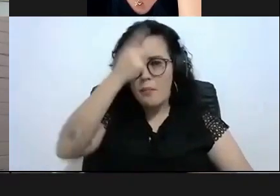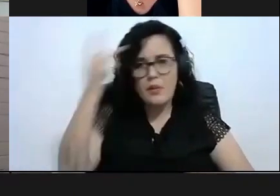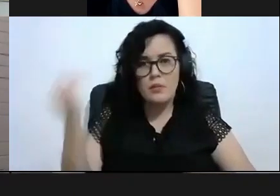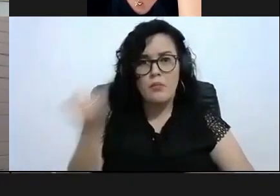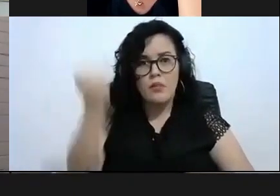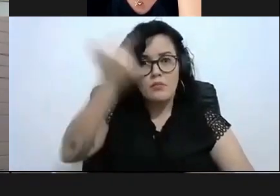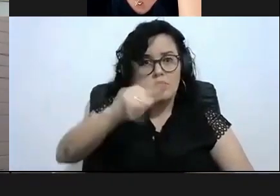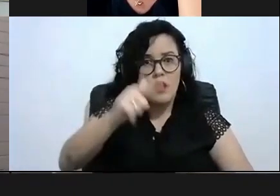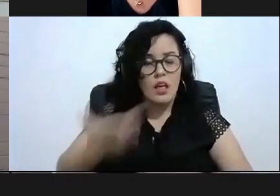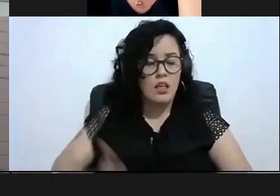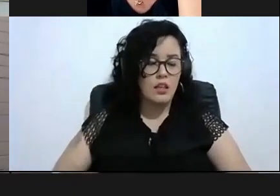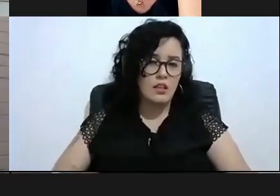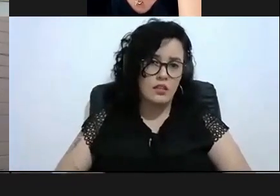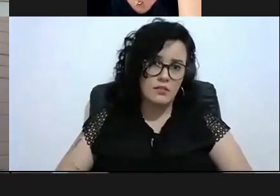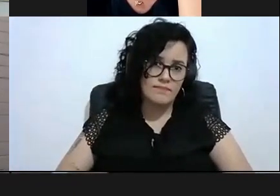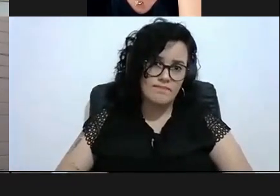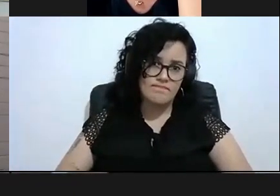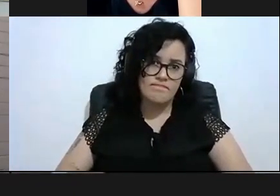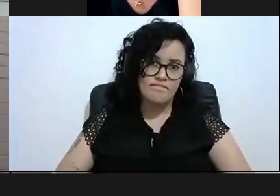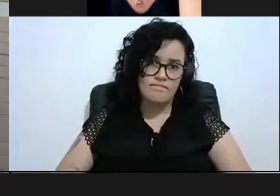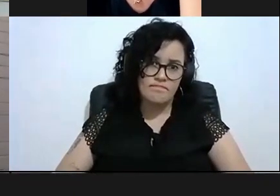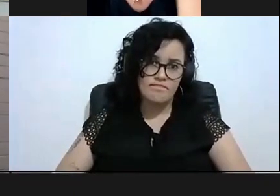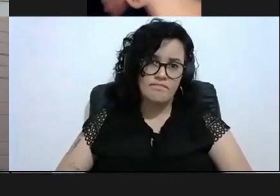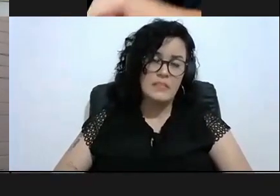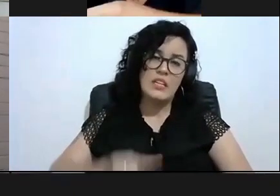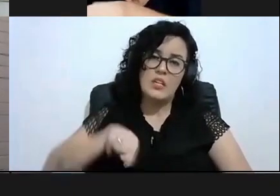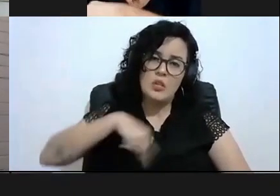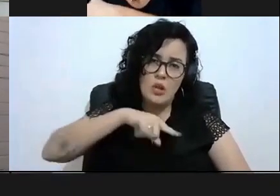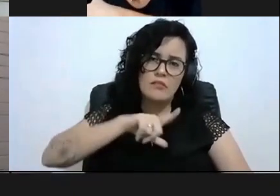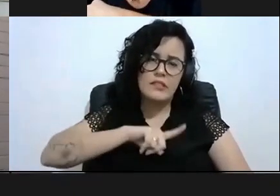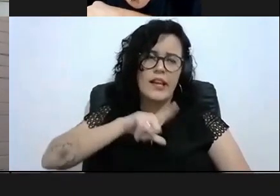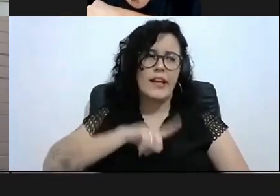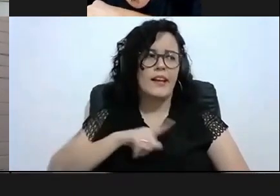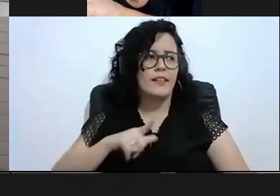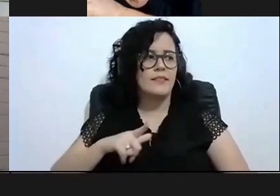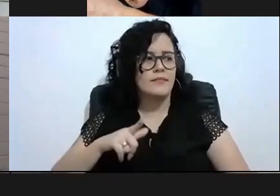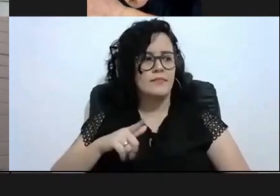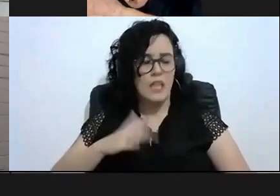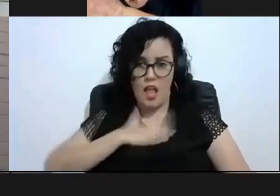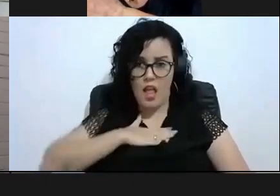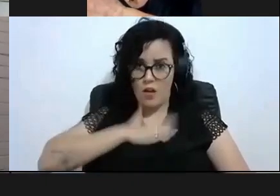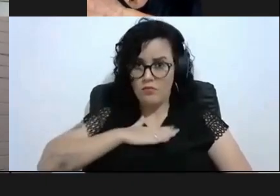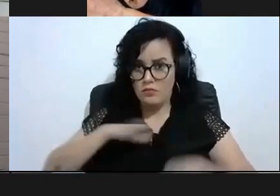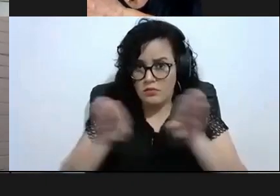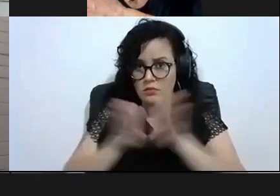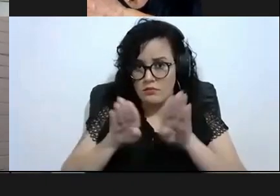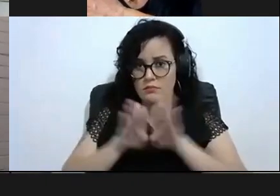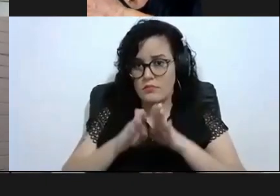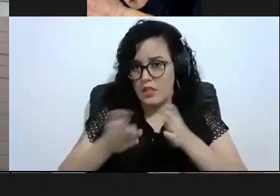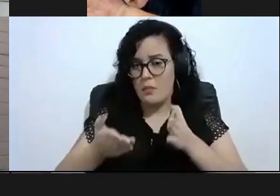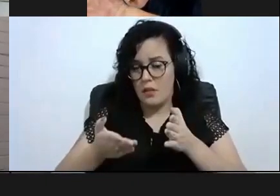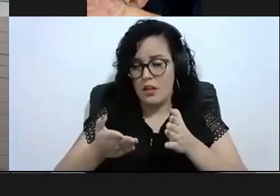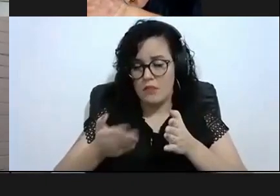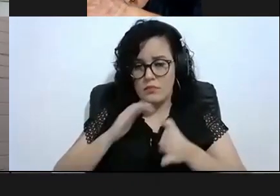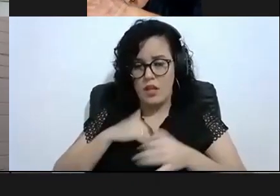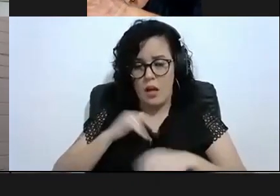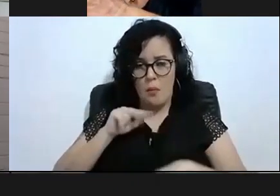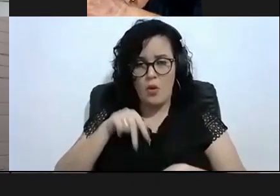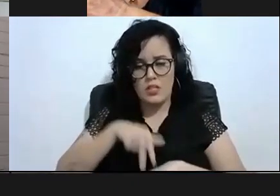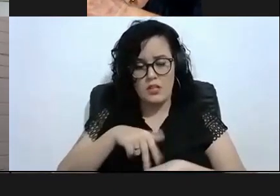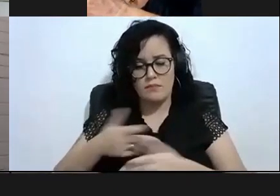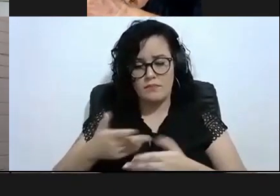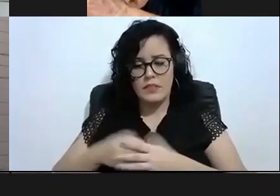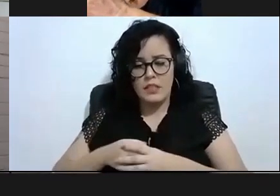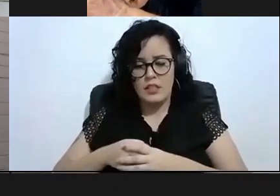é muito confortável a gente, e eu me coloco nessa posição, nesse lugar até de